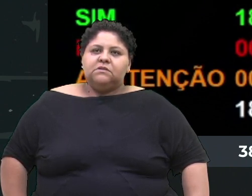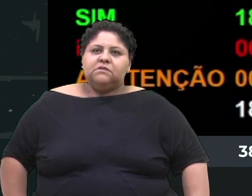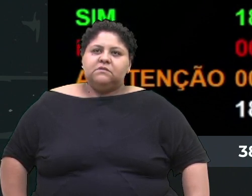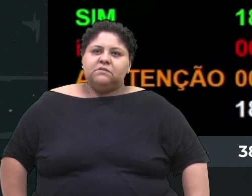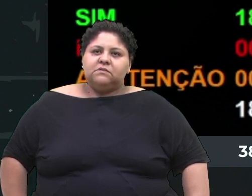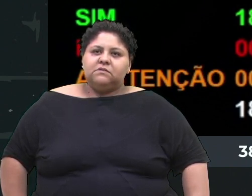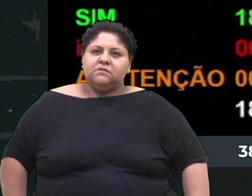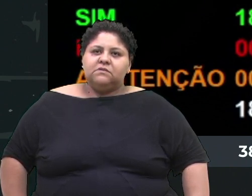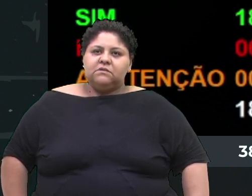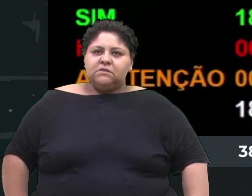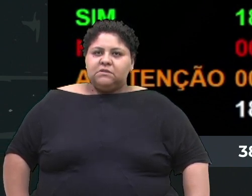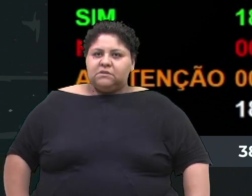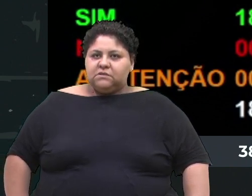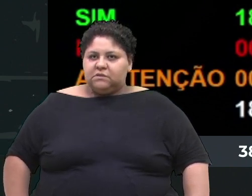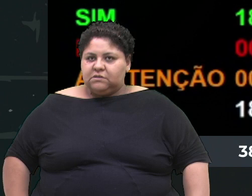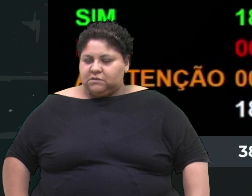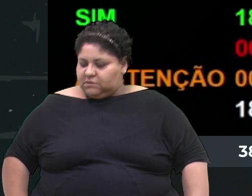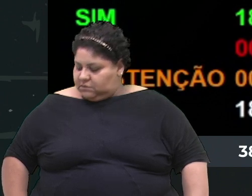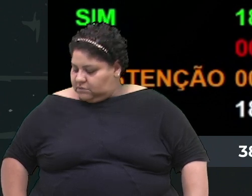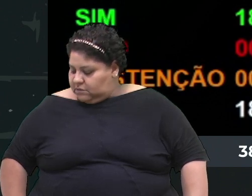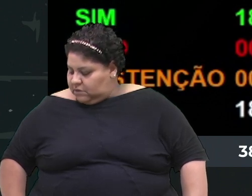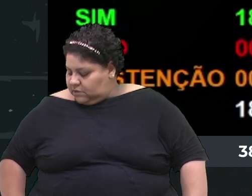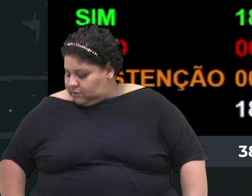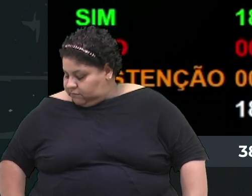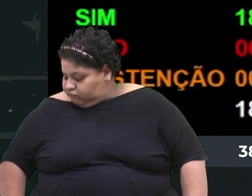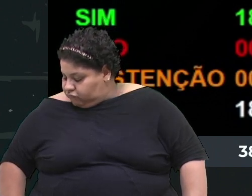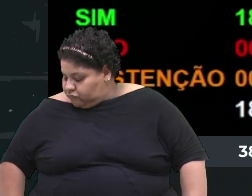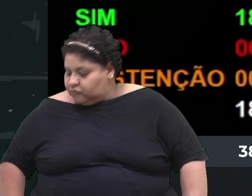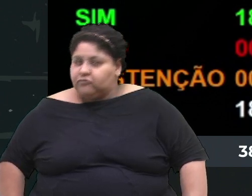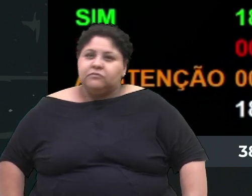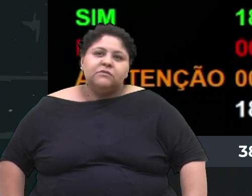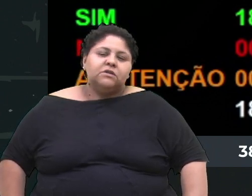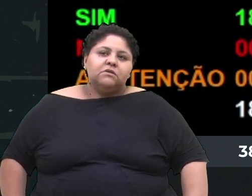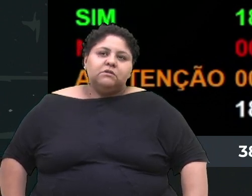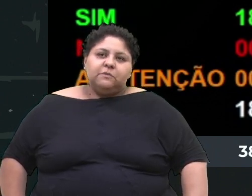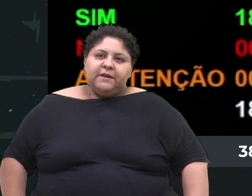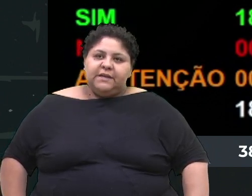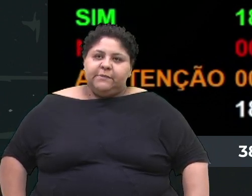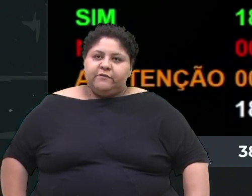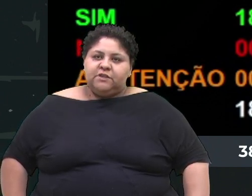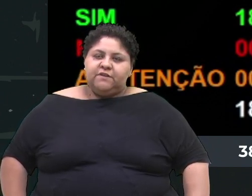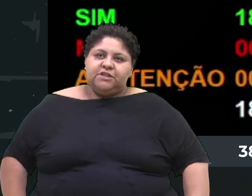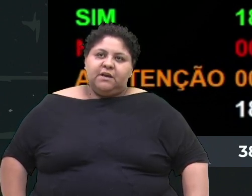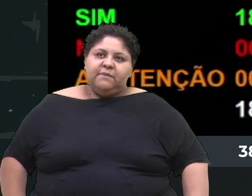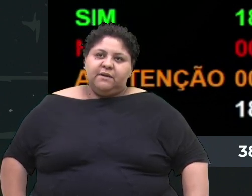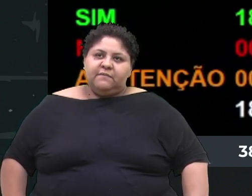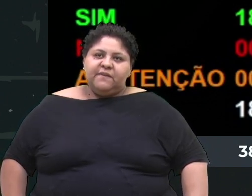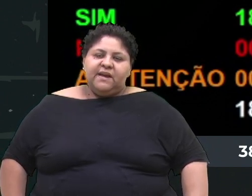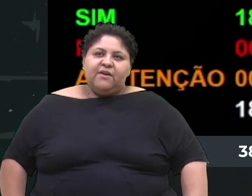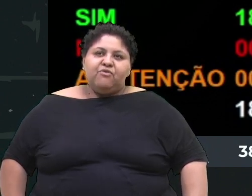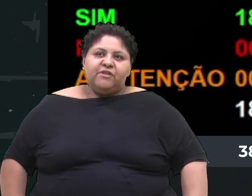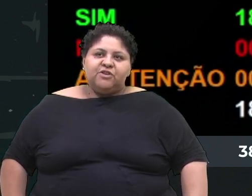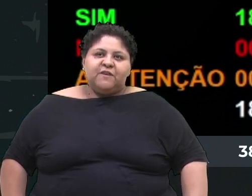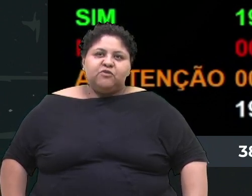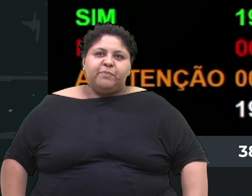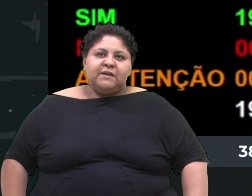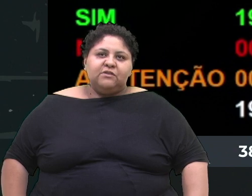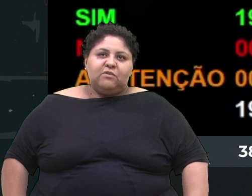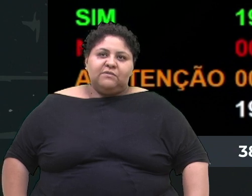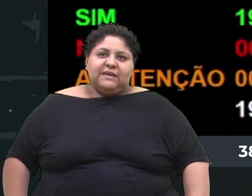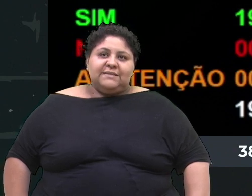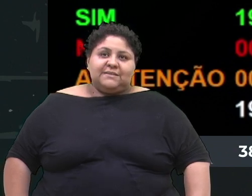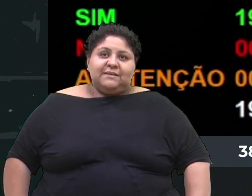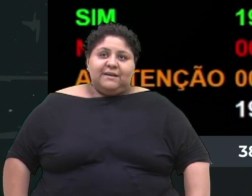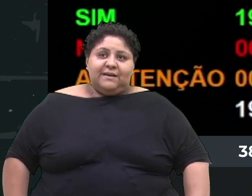Gladys, vota sim. O Cadore? Voto sim, voto sim. Obrigado, vota Voto sim.